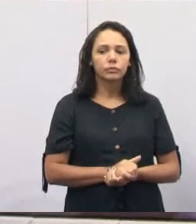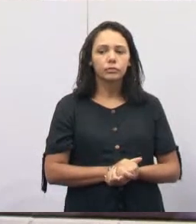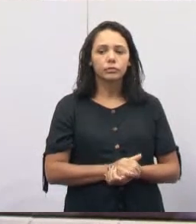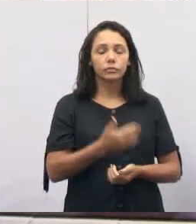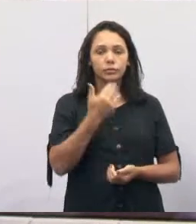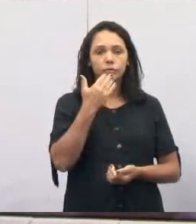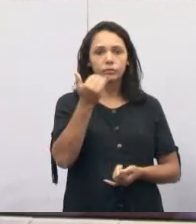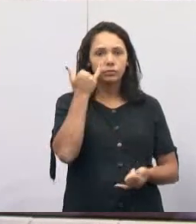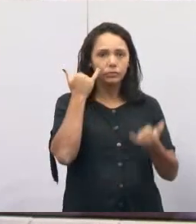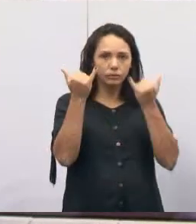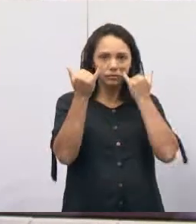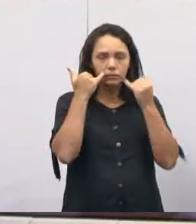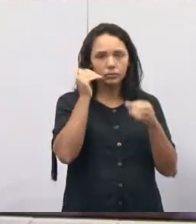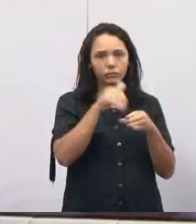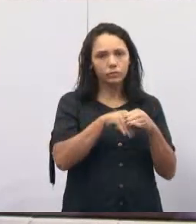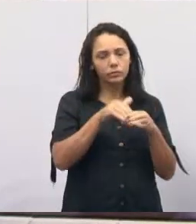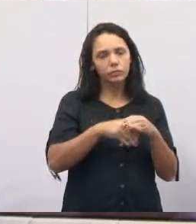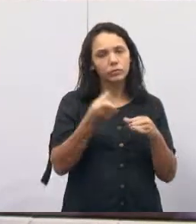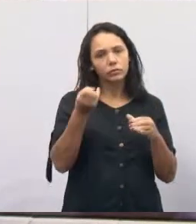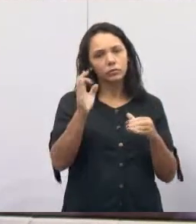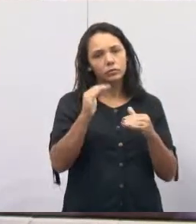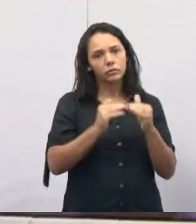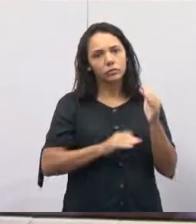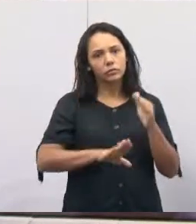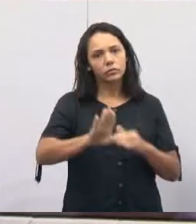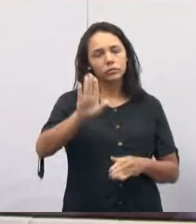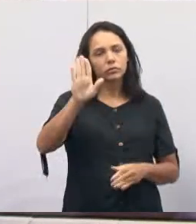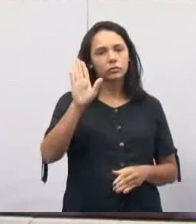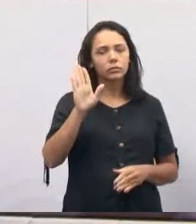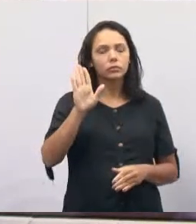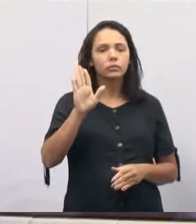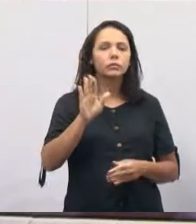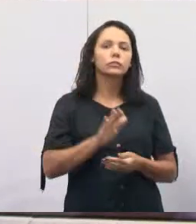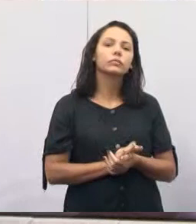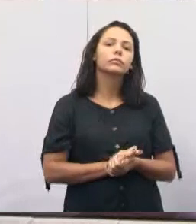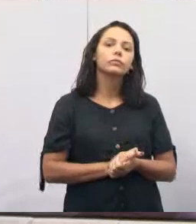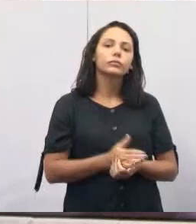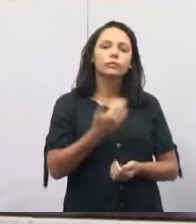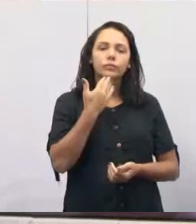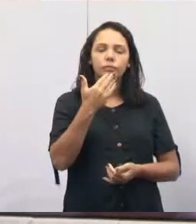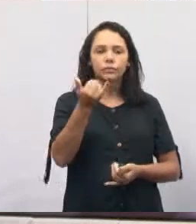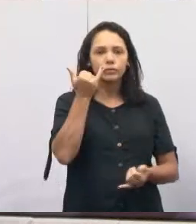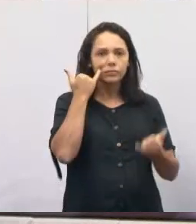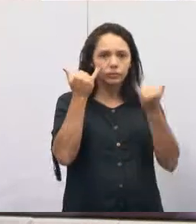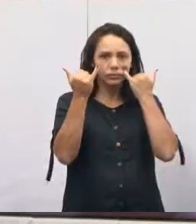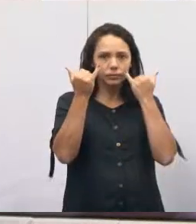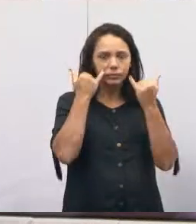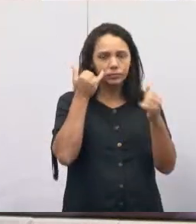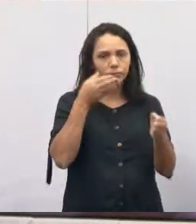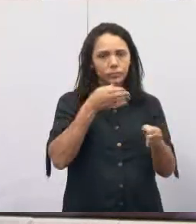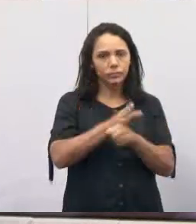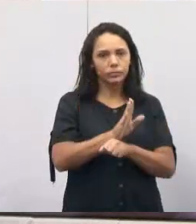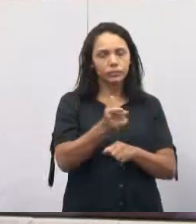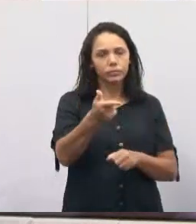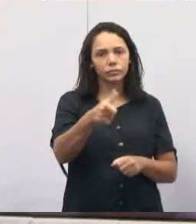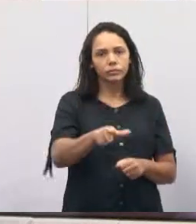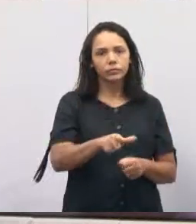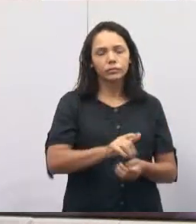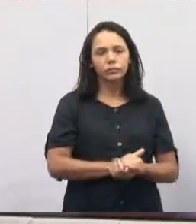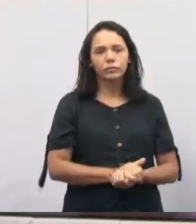Pedido de informação está em votação. Os que forem contrários, por favor, se manifestem levantando os braços. Pedido de informação aprovado. Próximo pedido de